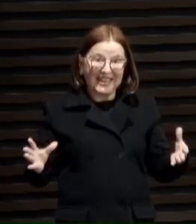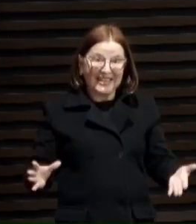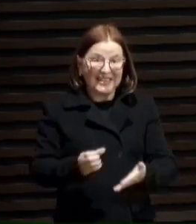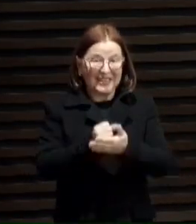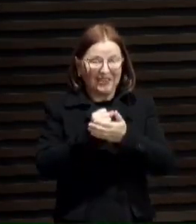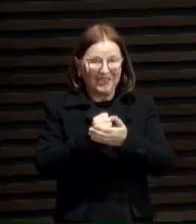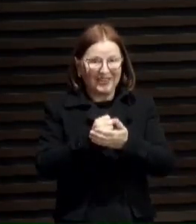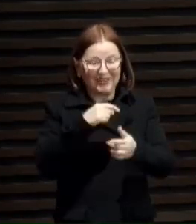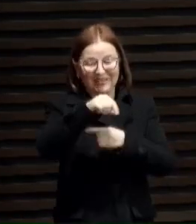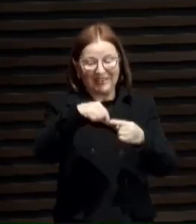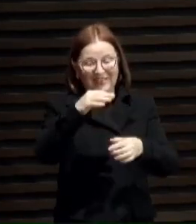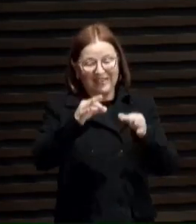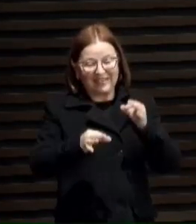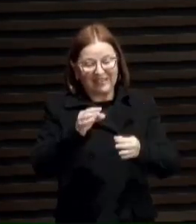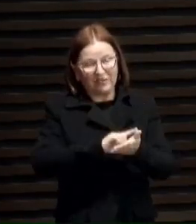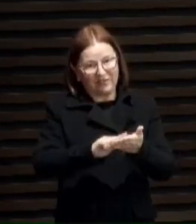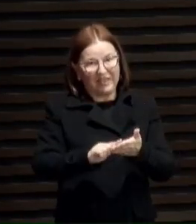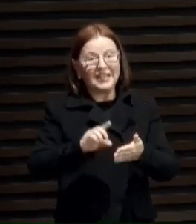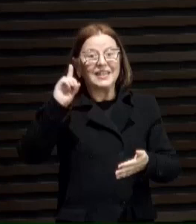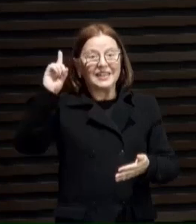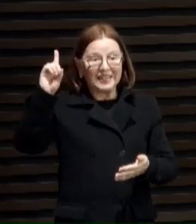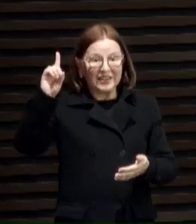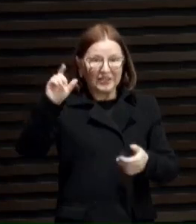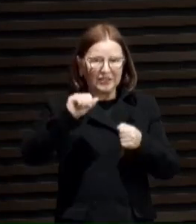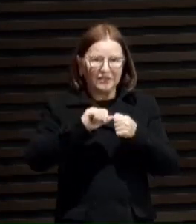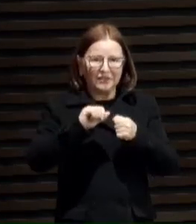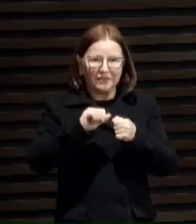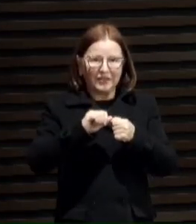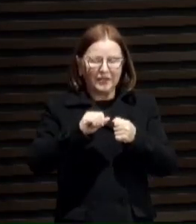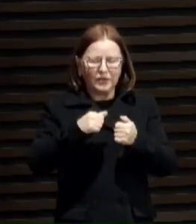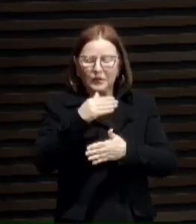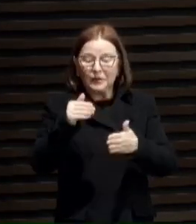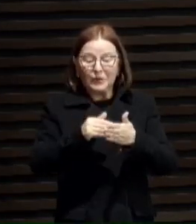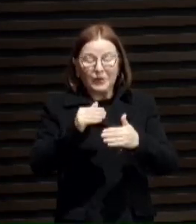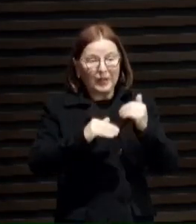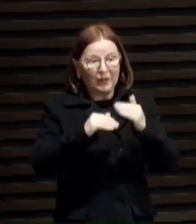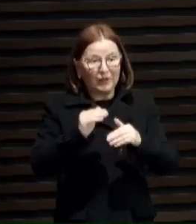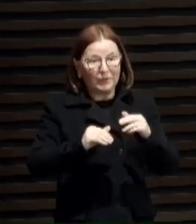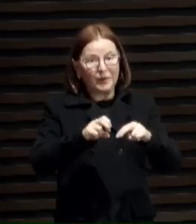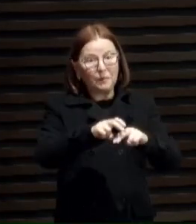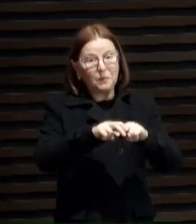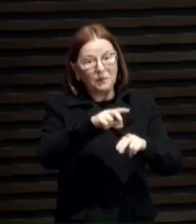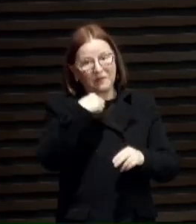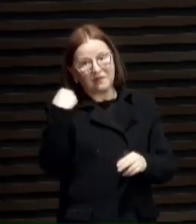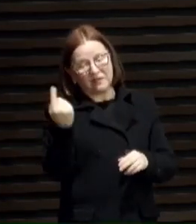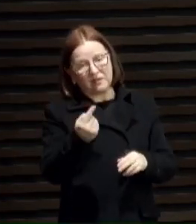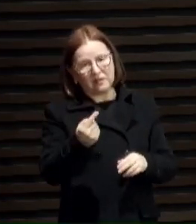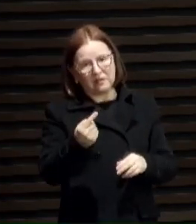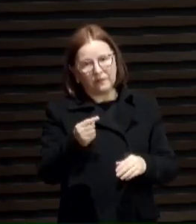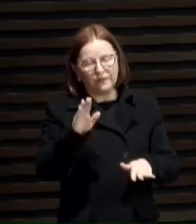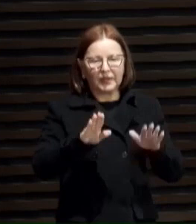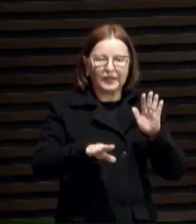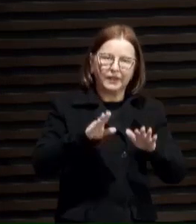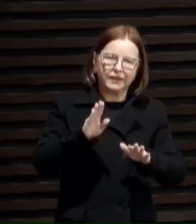a justificação. Deus está fazendo toda a obra em nosso favor e muitas